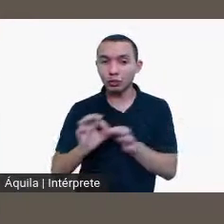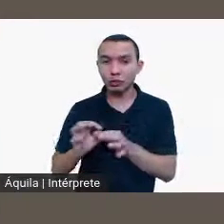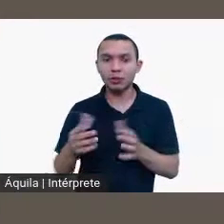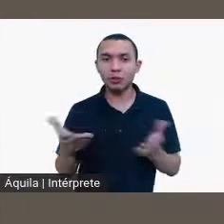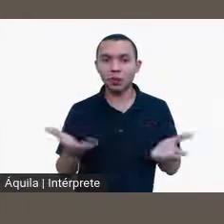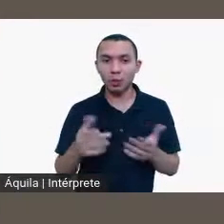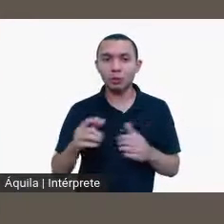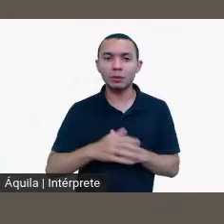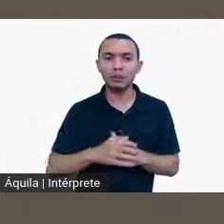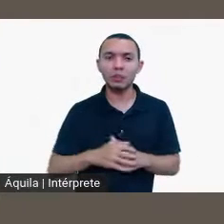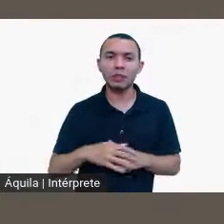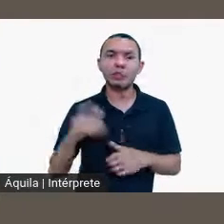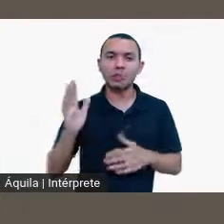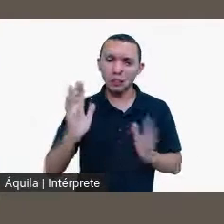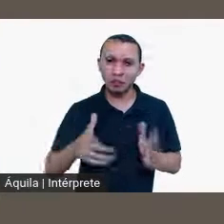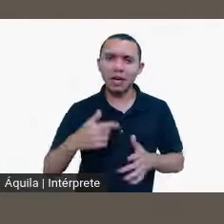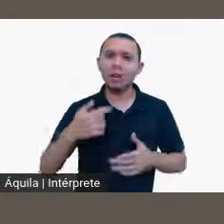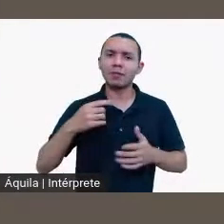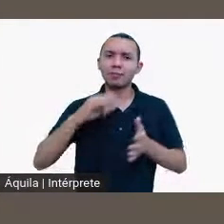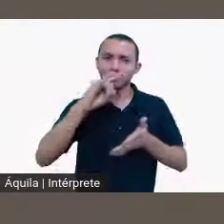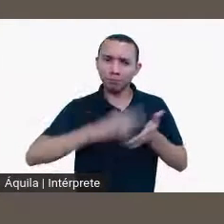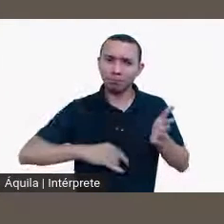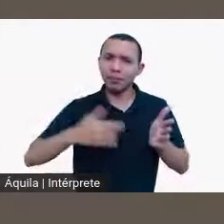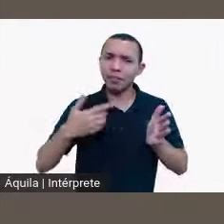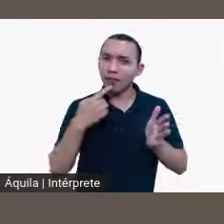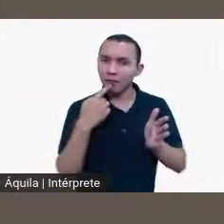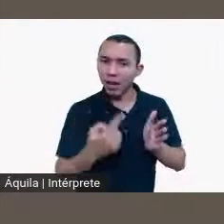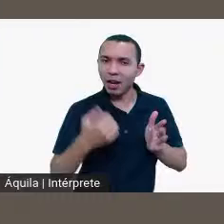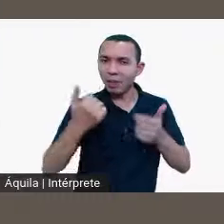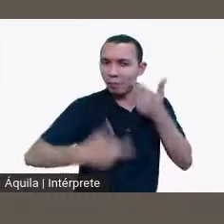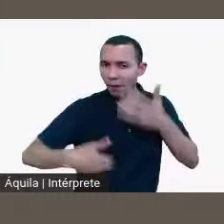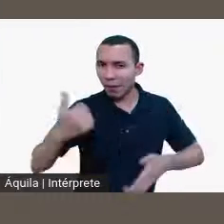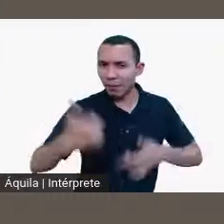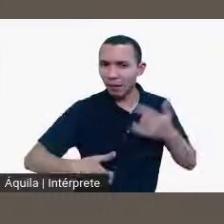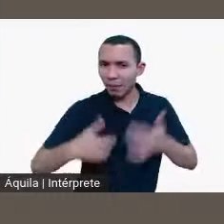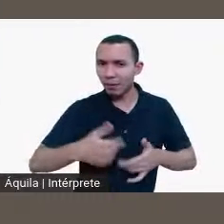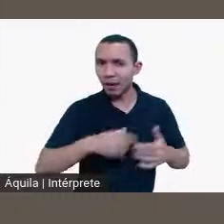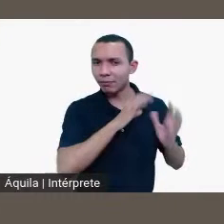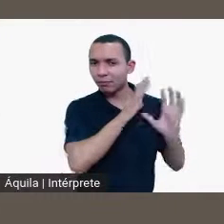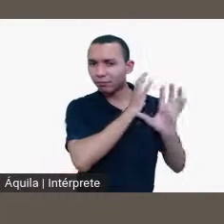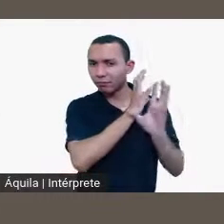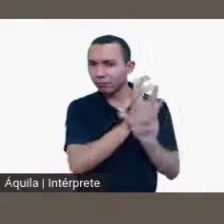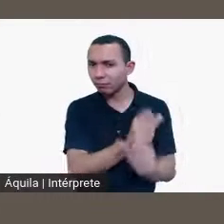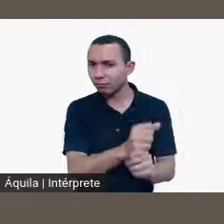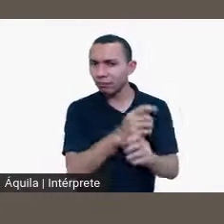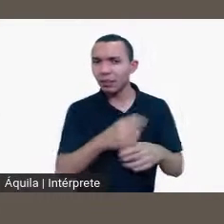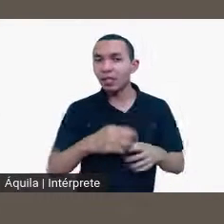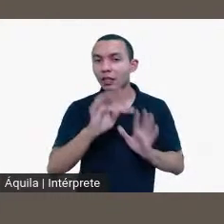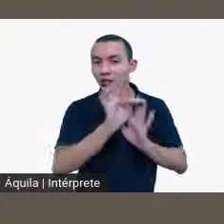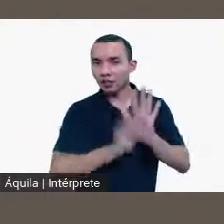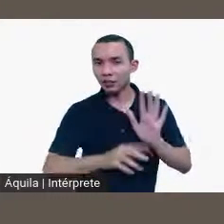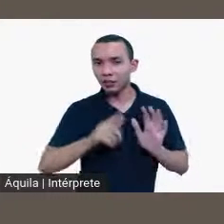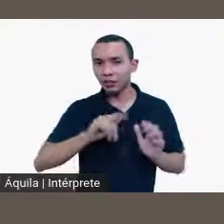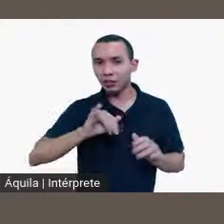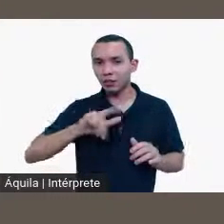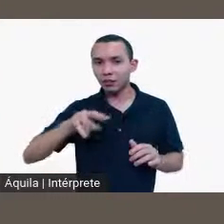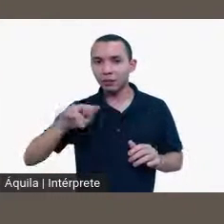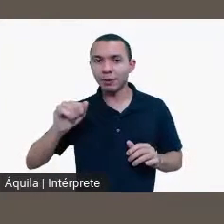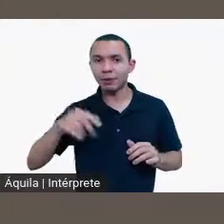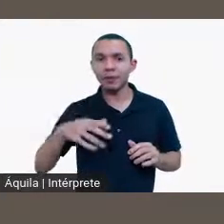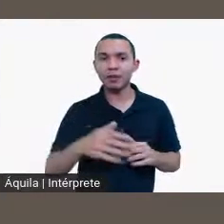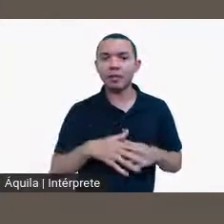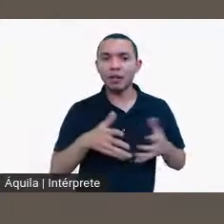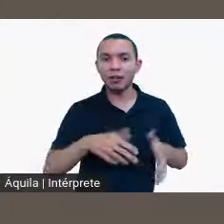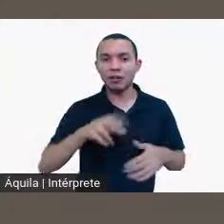tão bem documentado, como se diz que esse trecho do Didier Wehrmann, ele estava falando do Renascimento Florentino, a